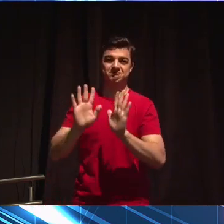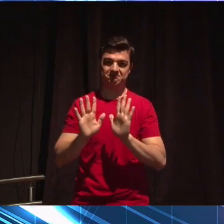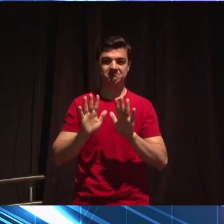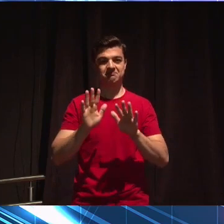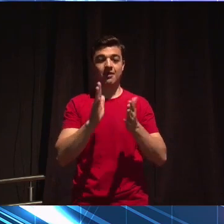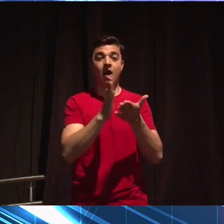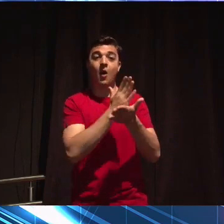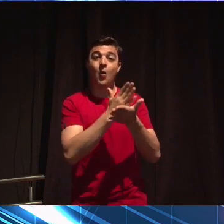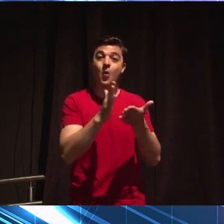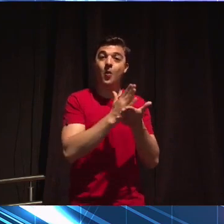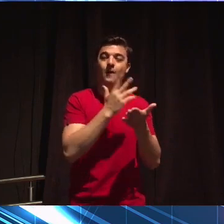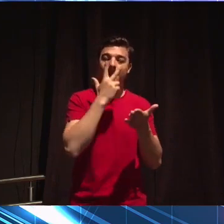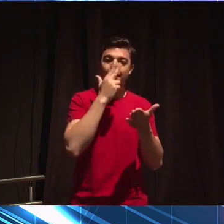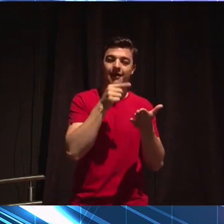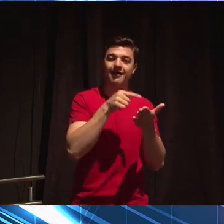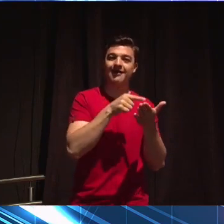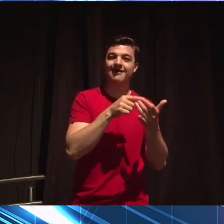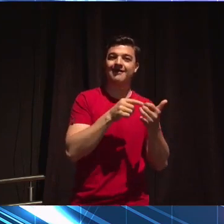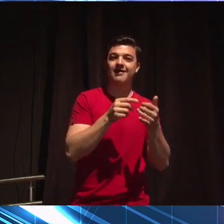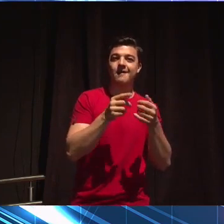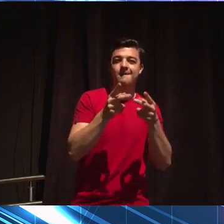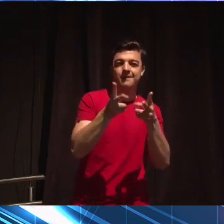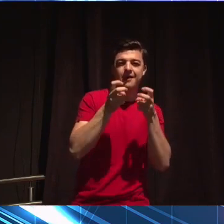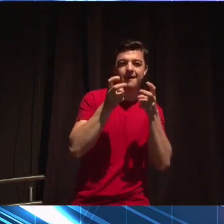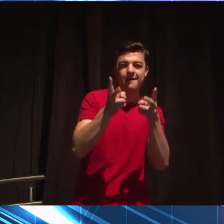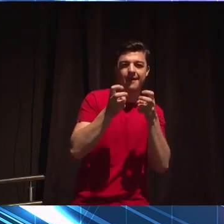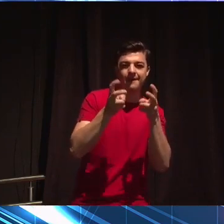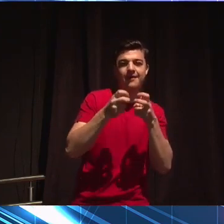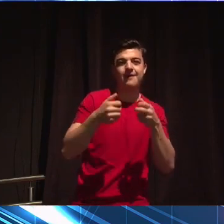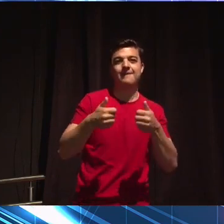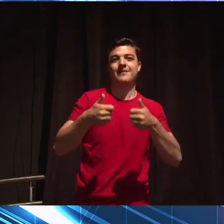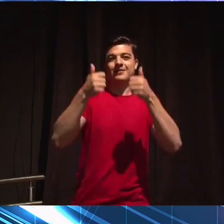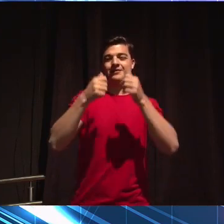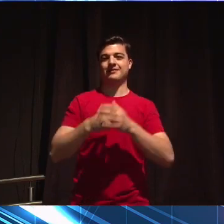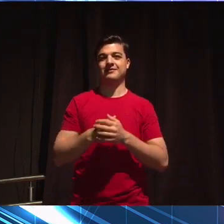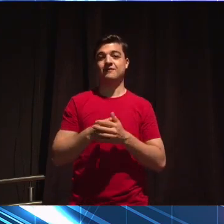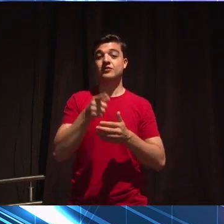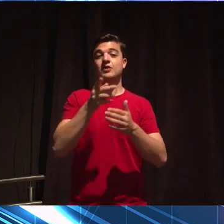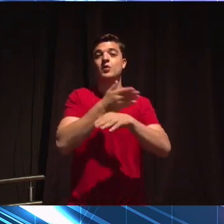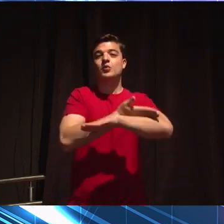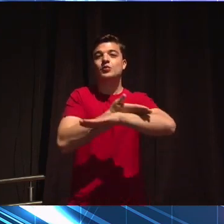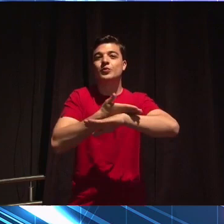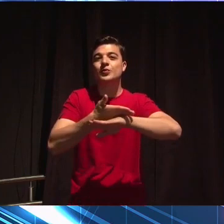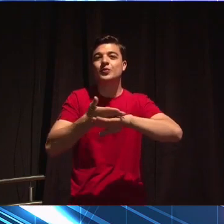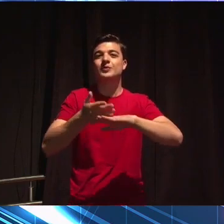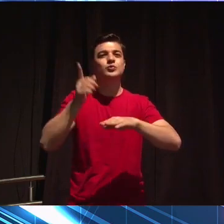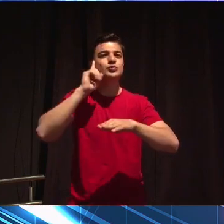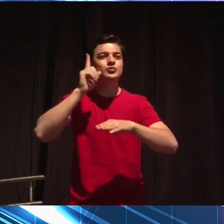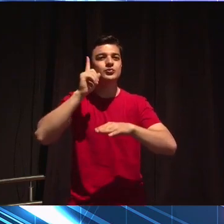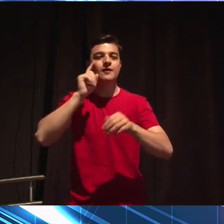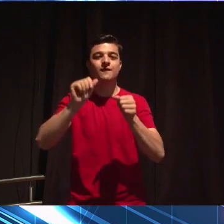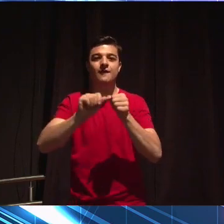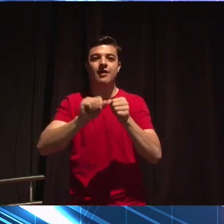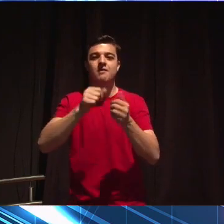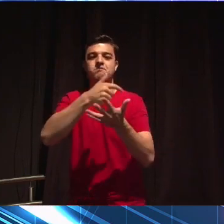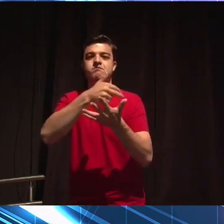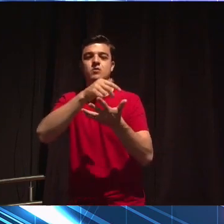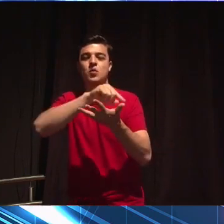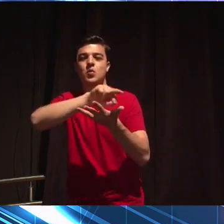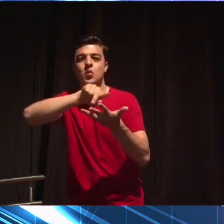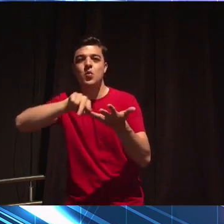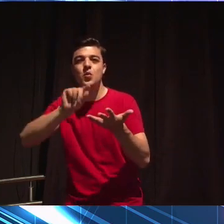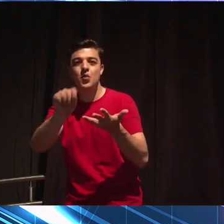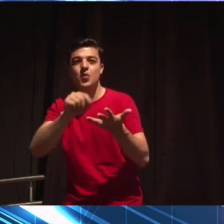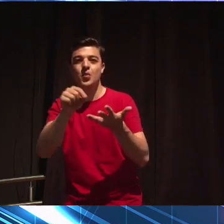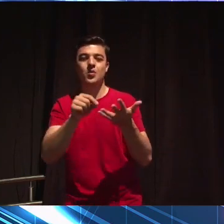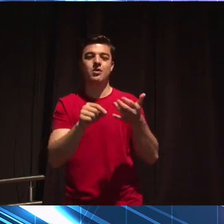nós somos seres de hábitos, né? Se você consegue rastrear quais são os hábitos de uma pessoa, você consegue explicar qual é a personalidade dela e,